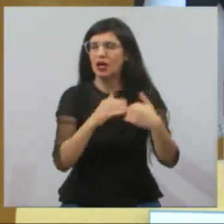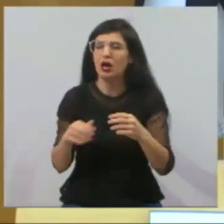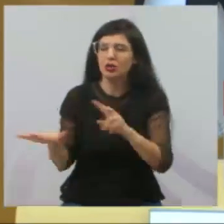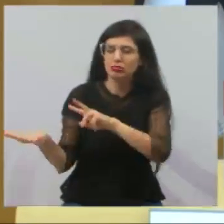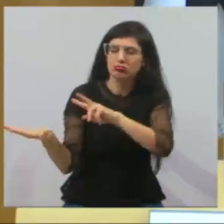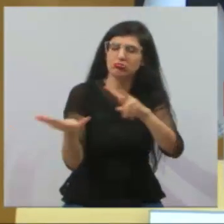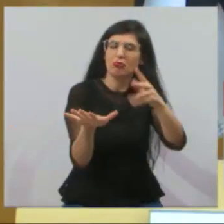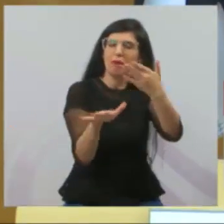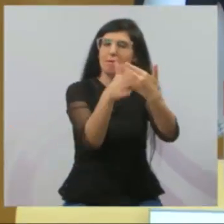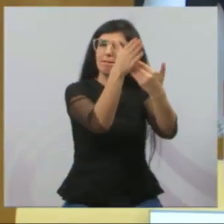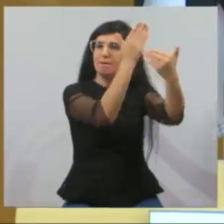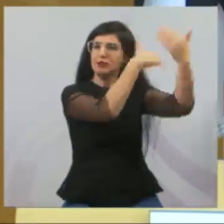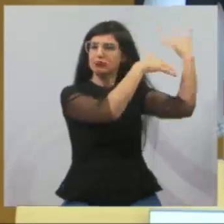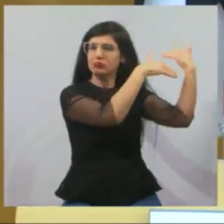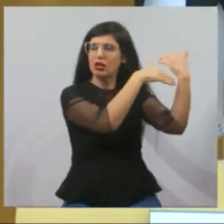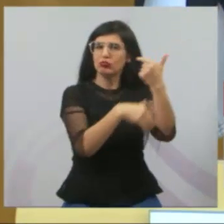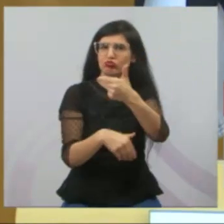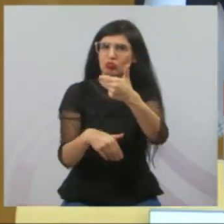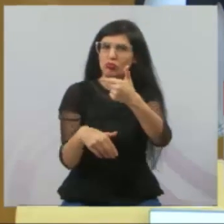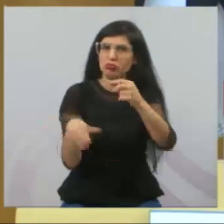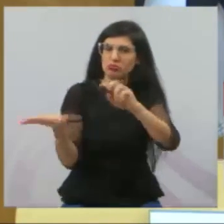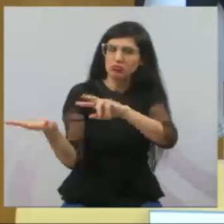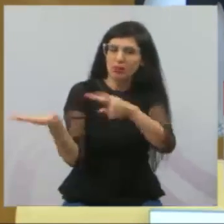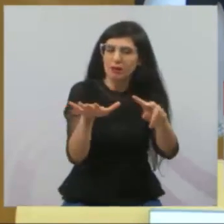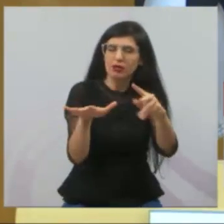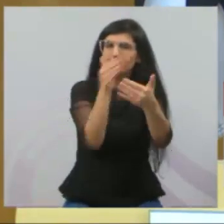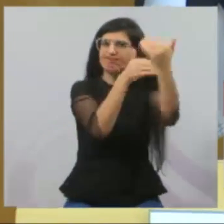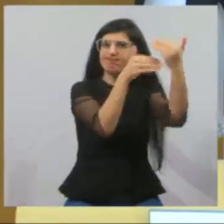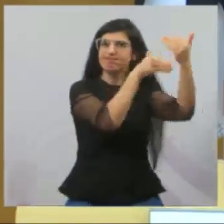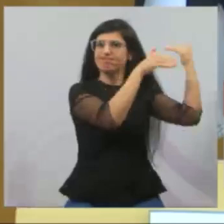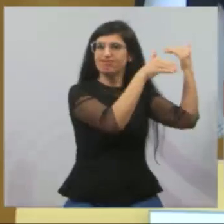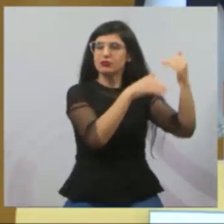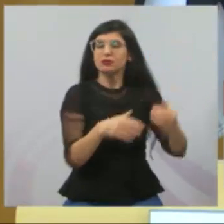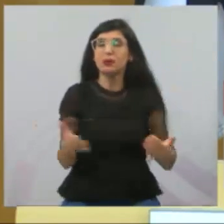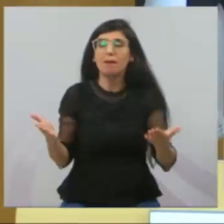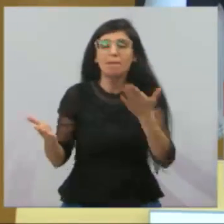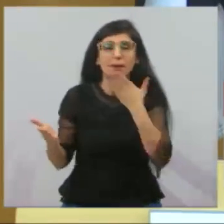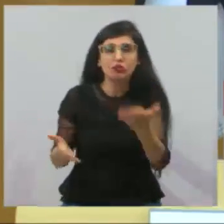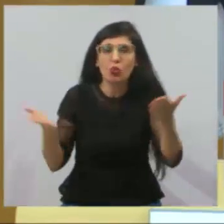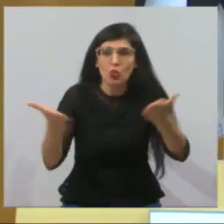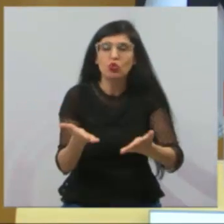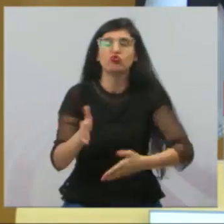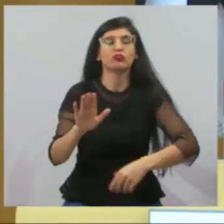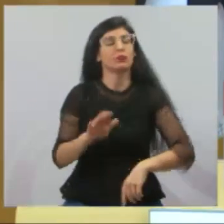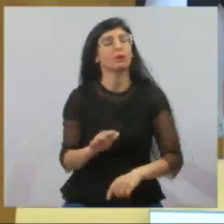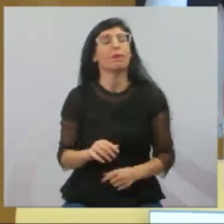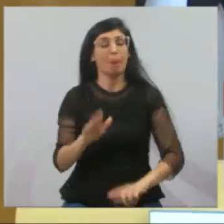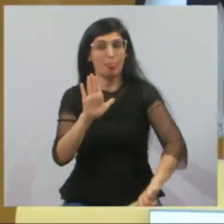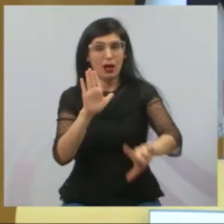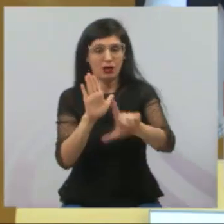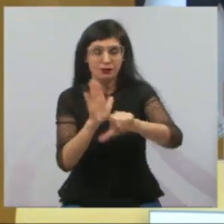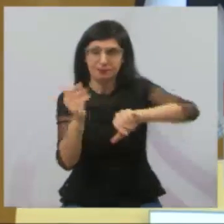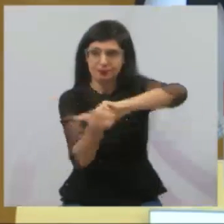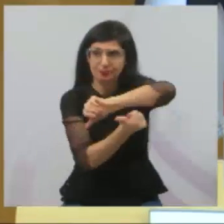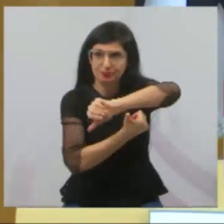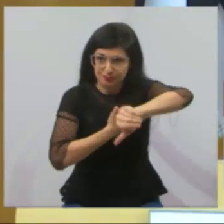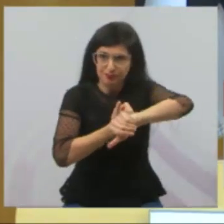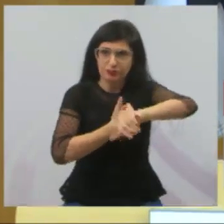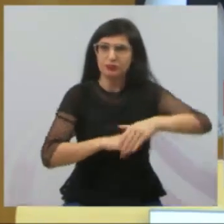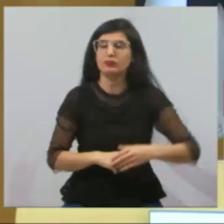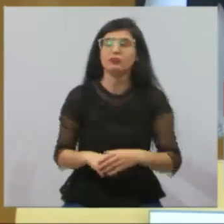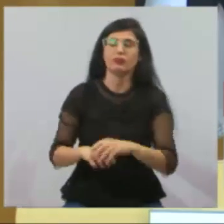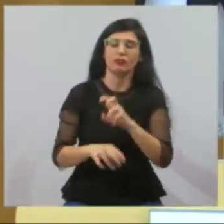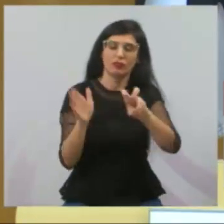pedimos pelo adiamento para a data de hoje. Este projeto de lei visa alterar os dispositivos da